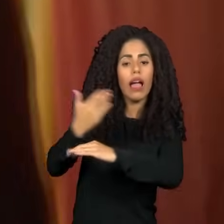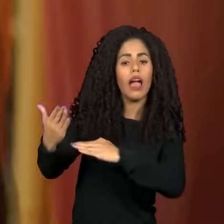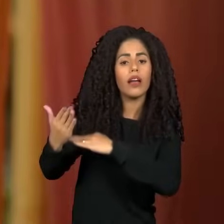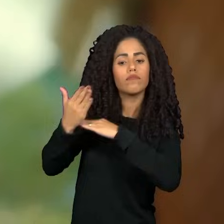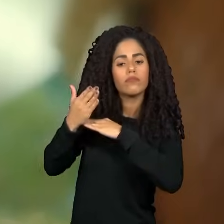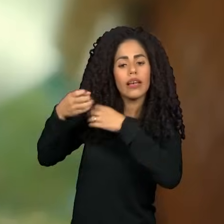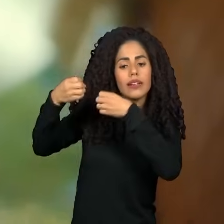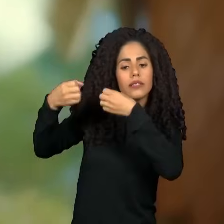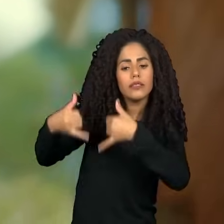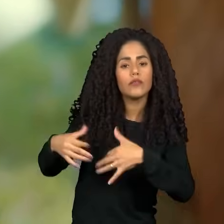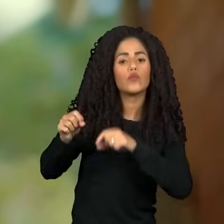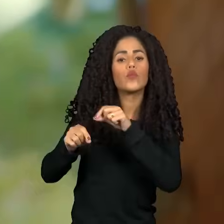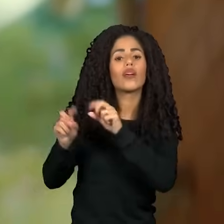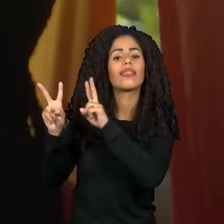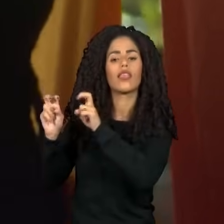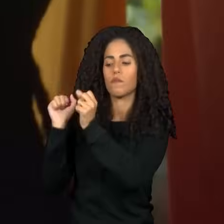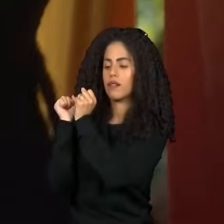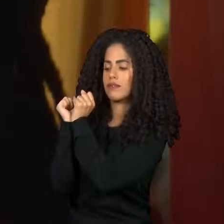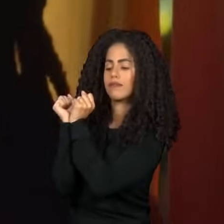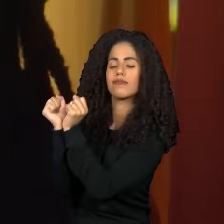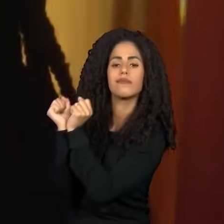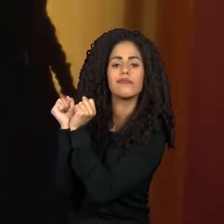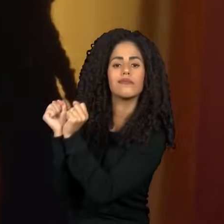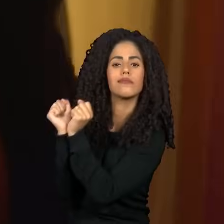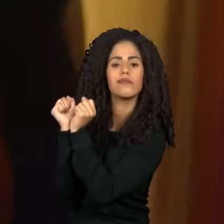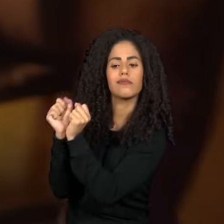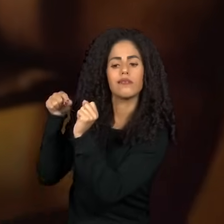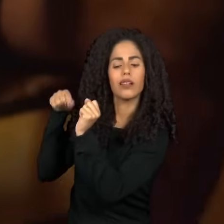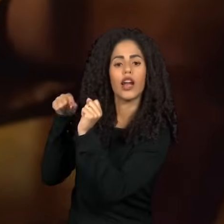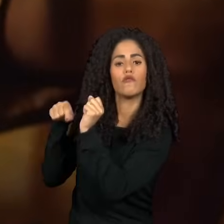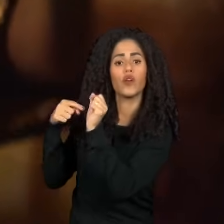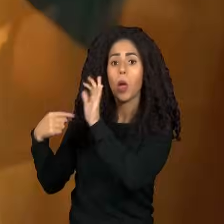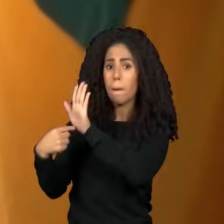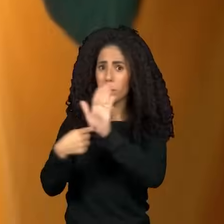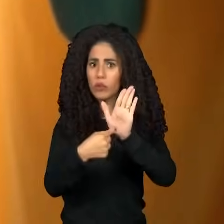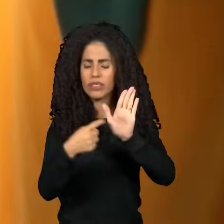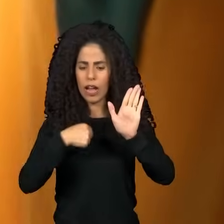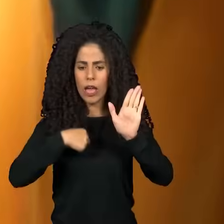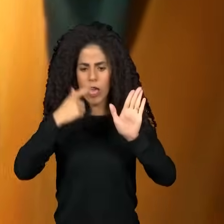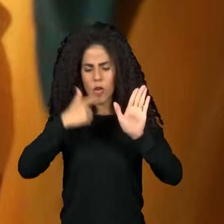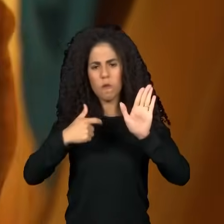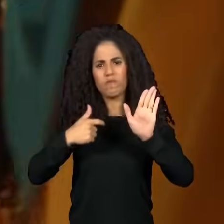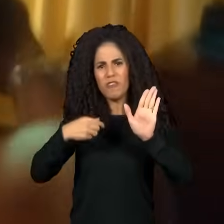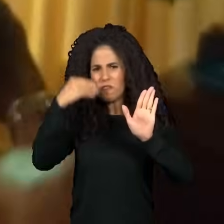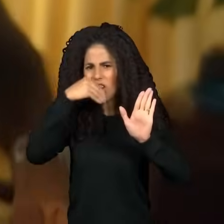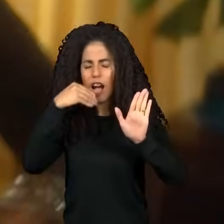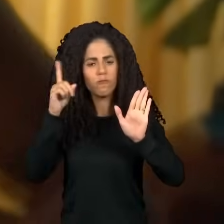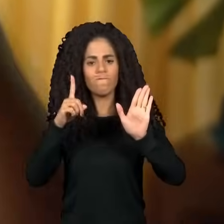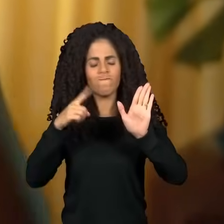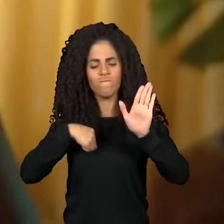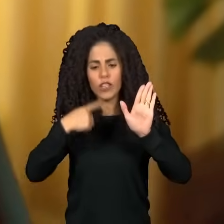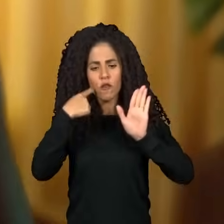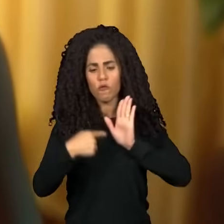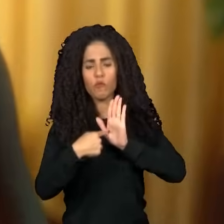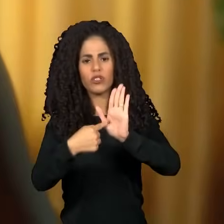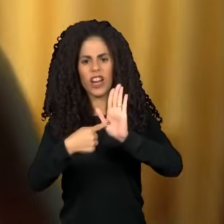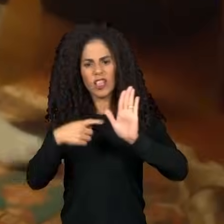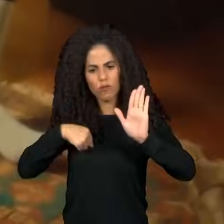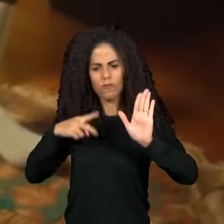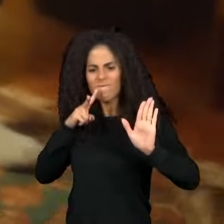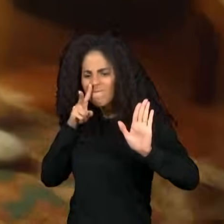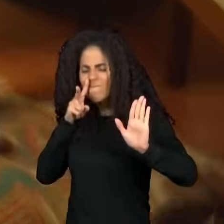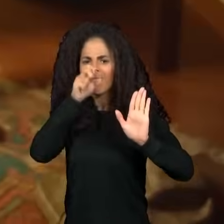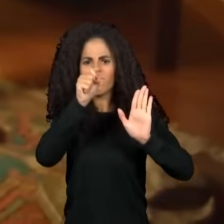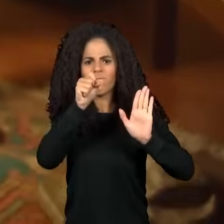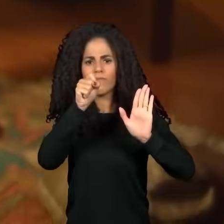da escravização, era necessário não mostrar fraqueza. Não mostrar fraqueza é não se conectar com a sua